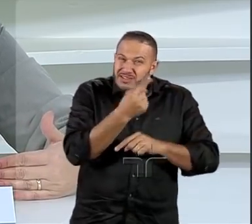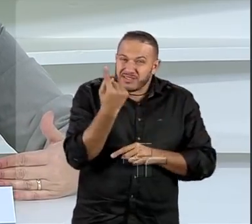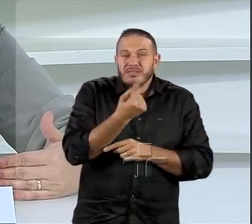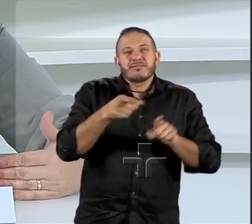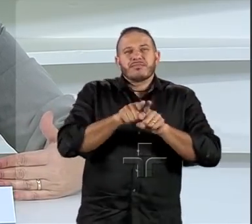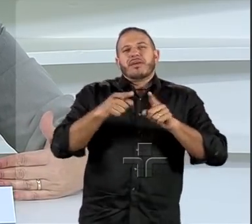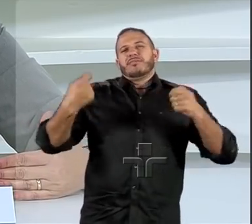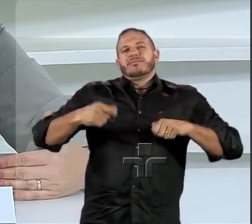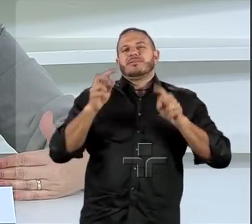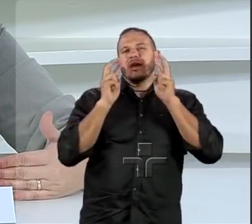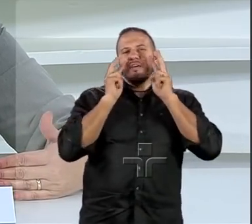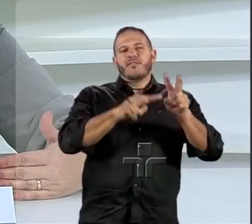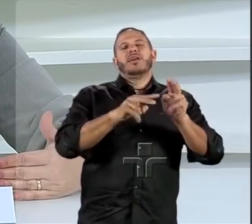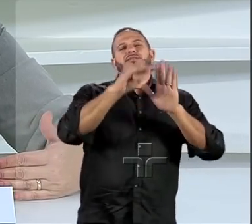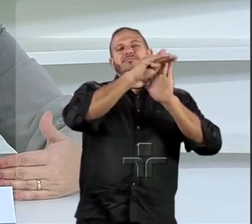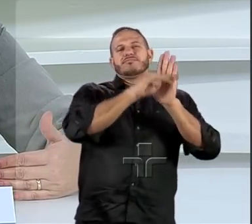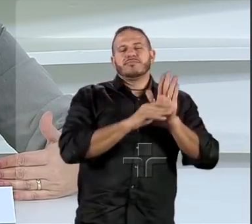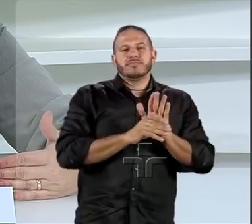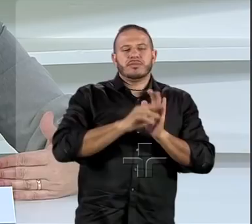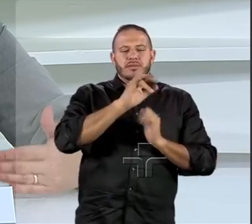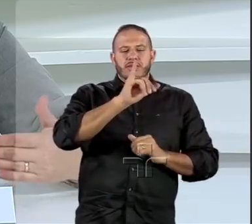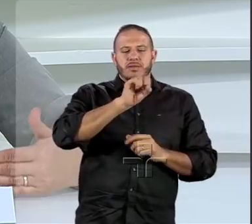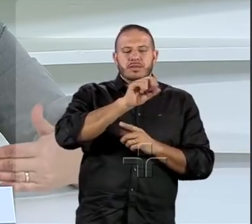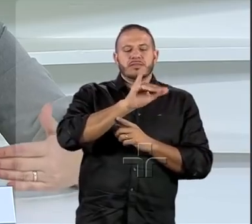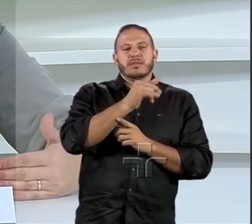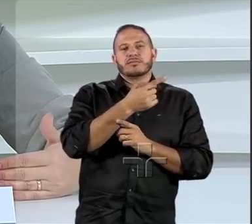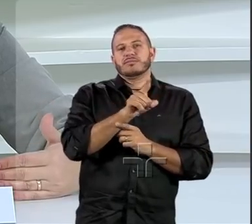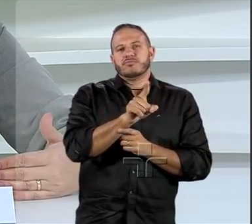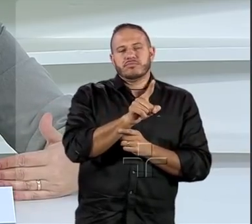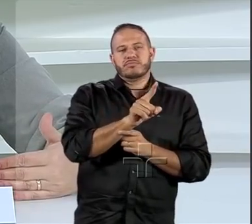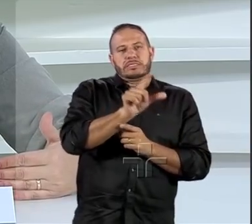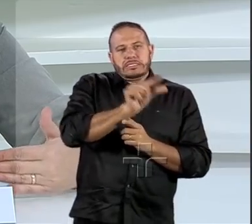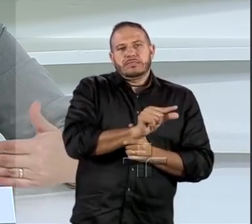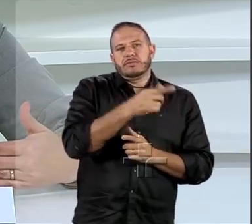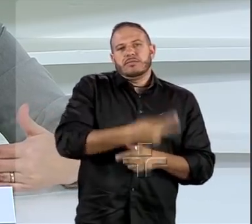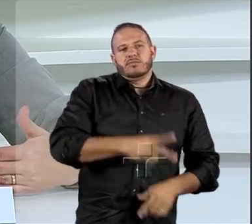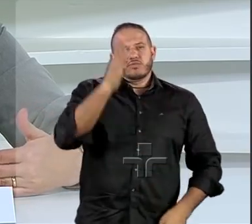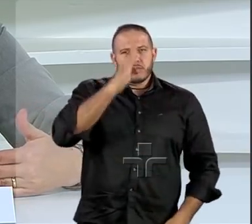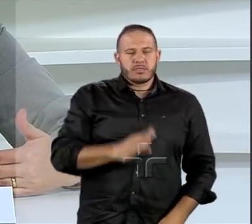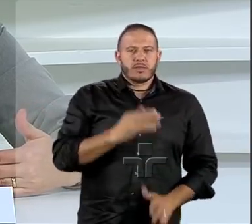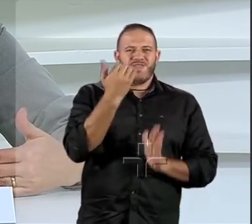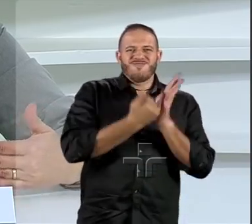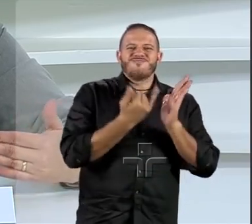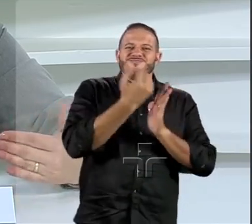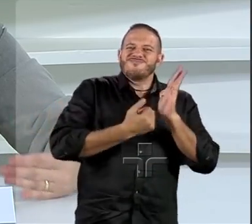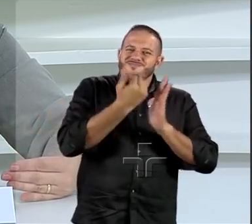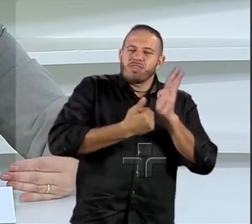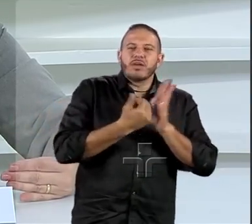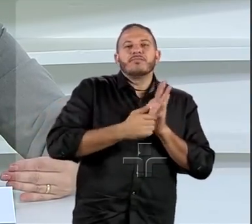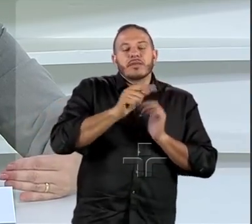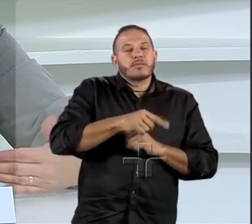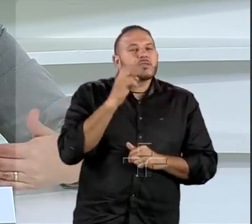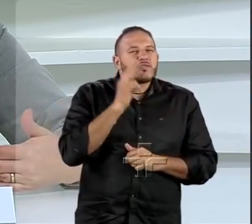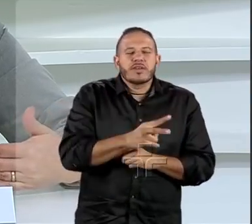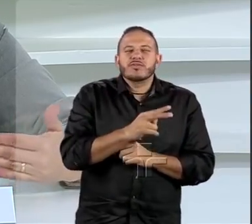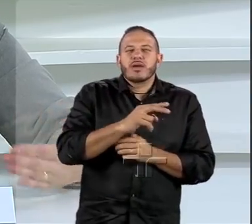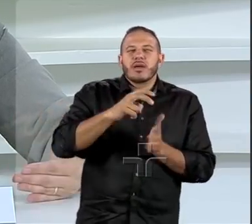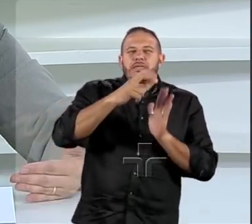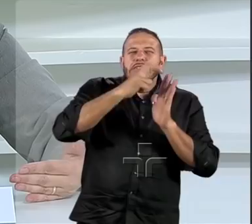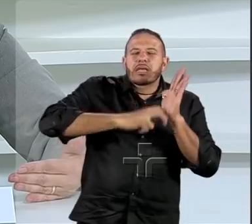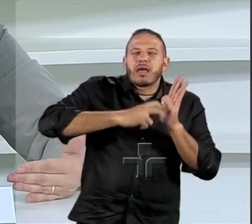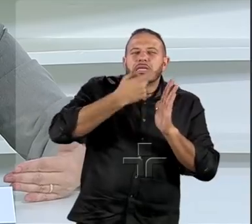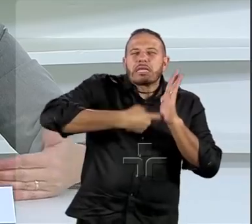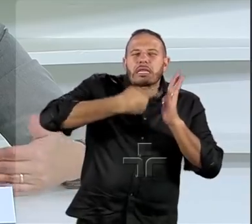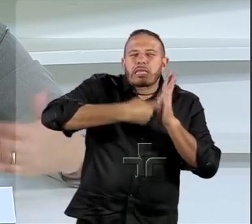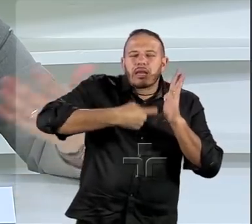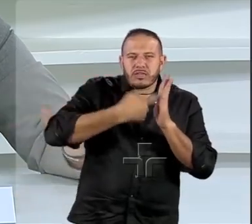precisamos rever a política de isenções no Brasil. E eu gosto de lembrar que da nossa taxa de PIB, de investimentos